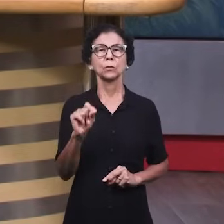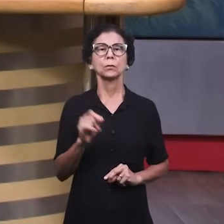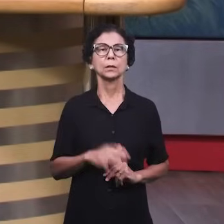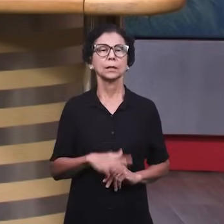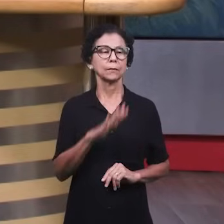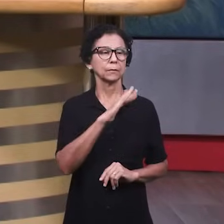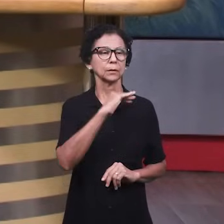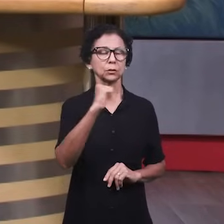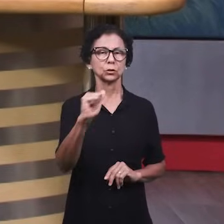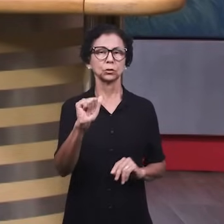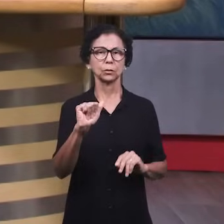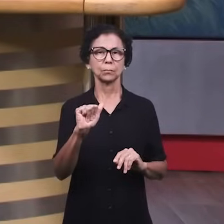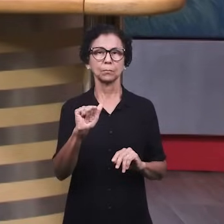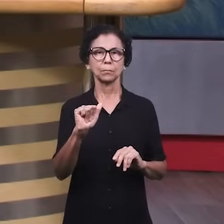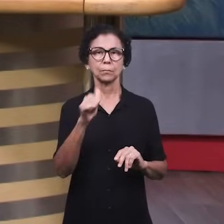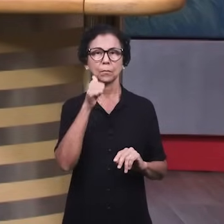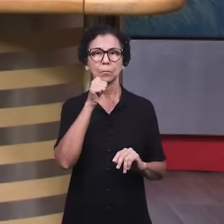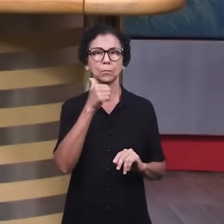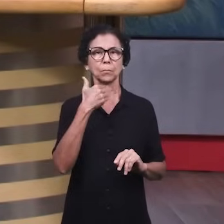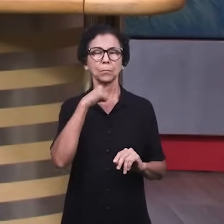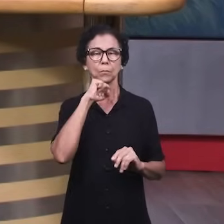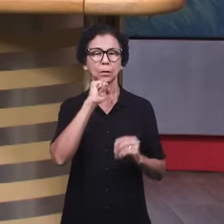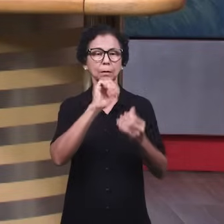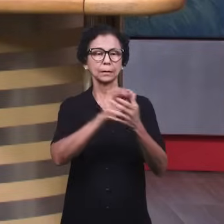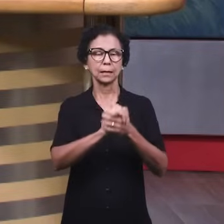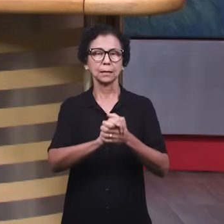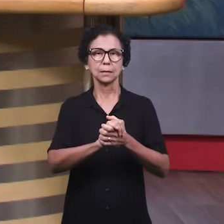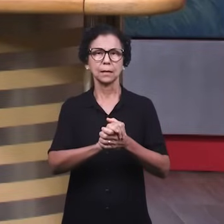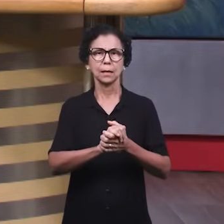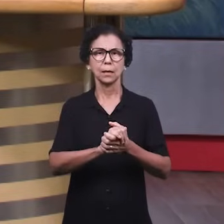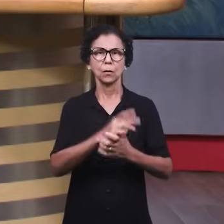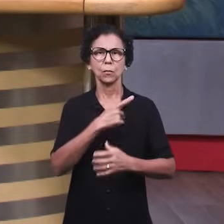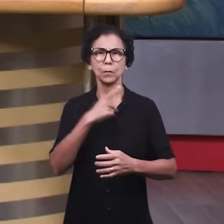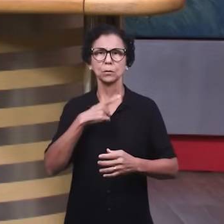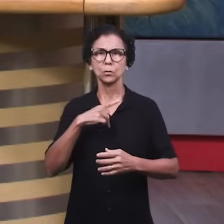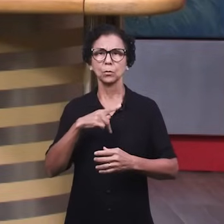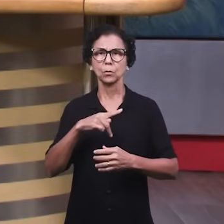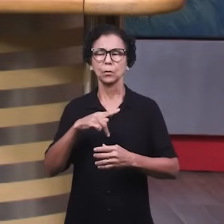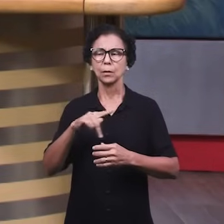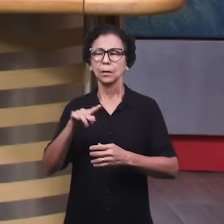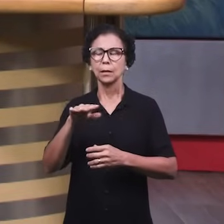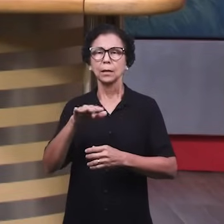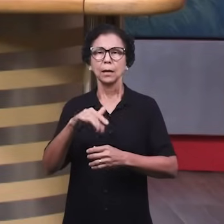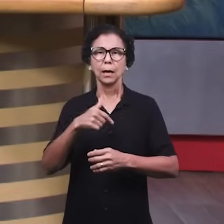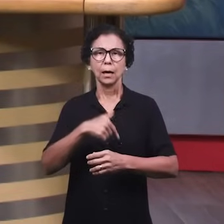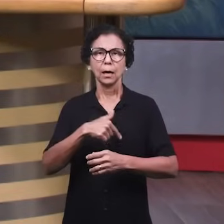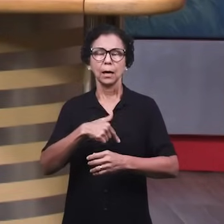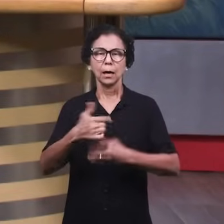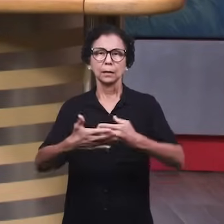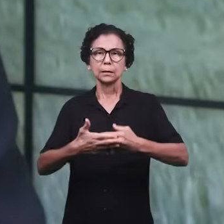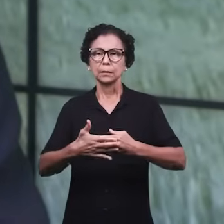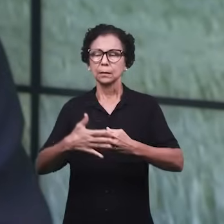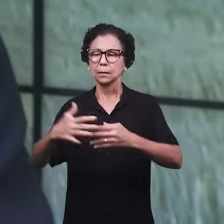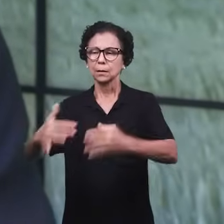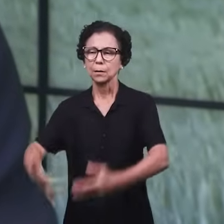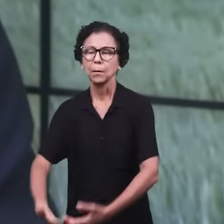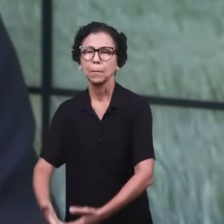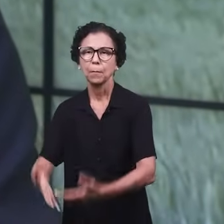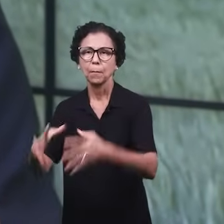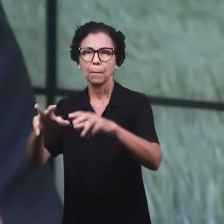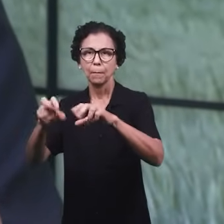frente a família e depois ele toma a criança nos braços como que deve ser esse momento tem sido F assim né você chama a